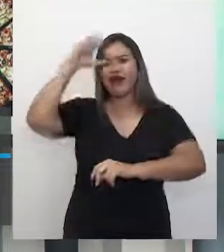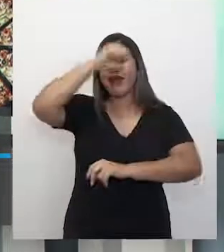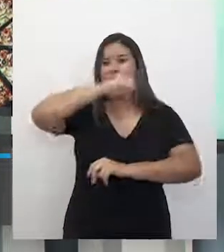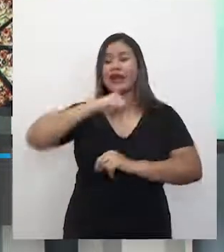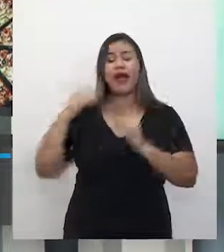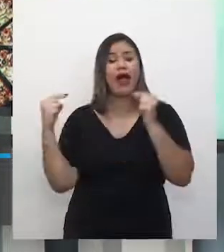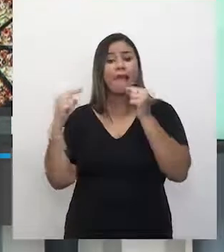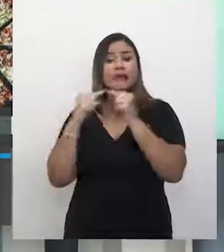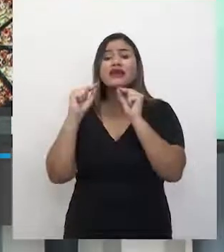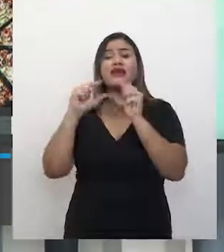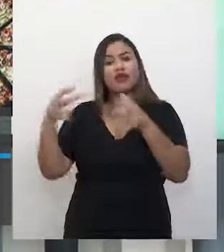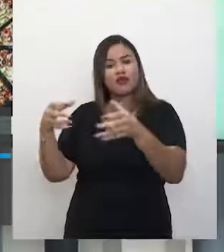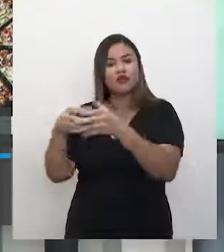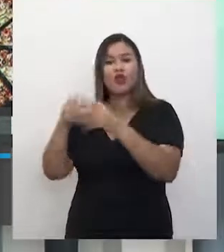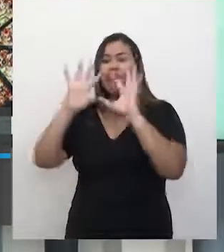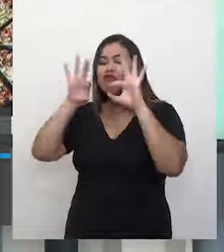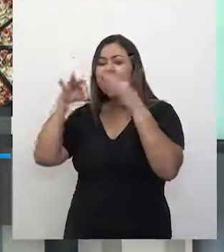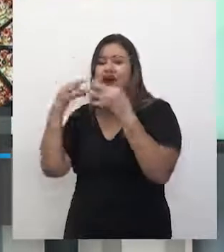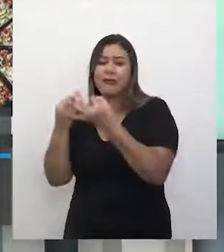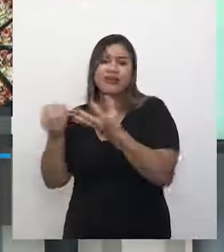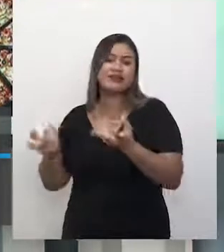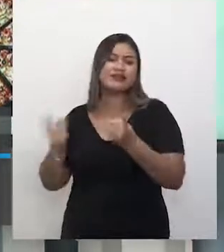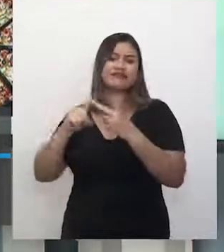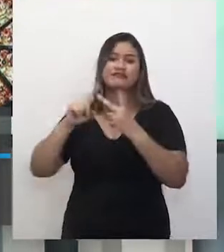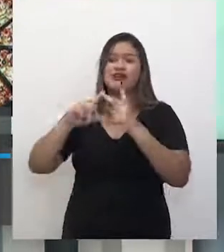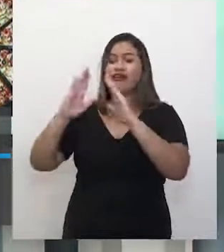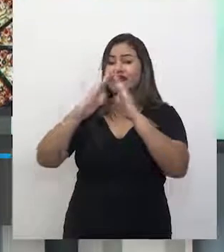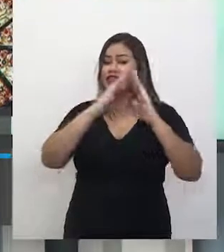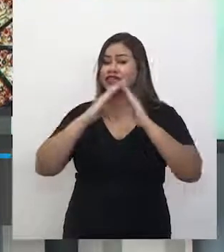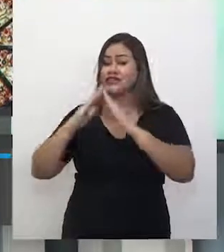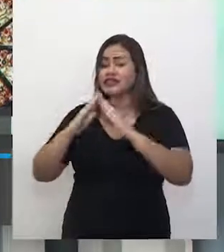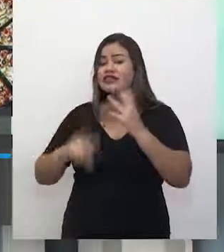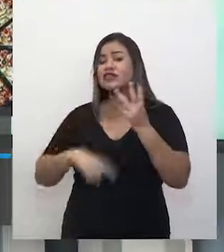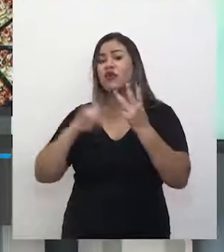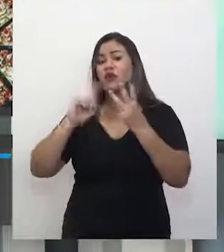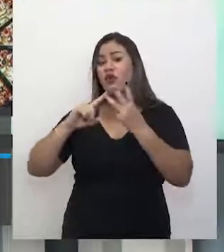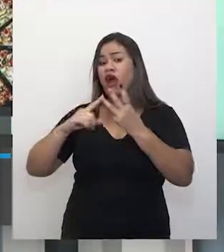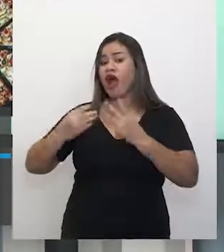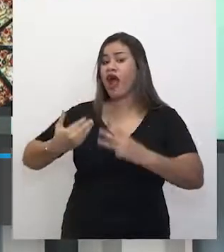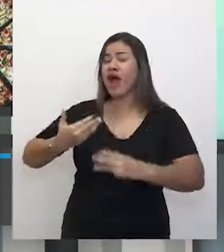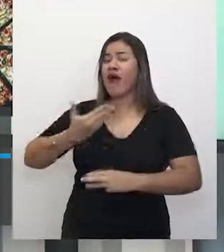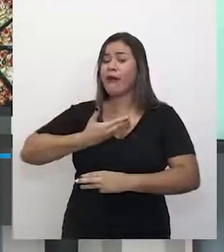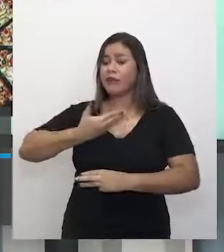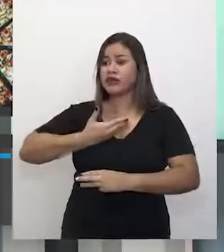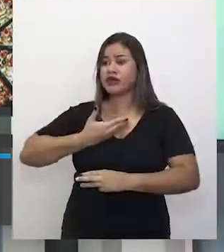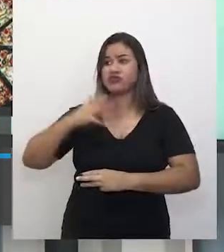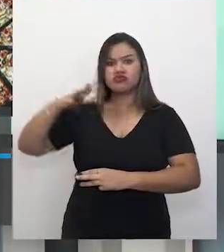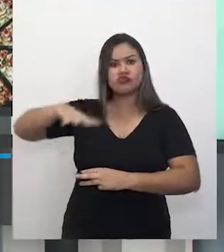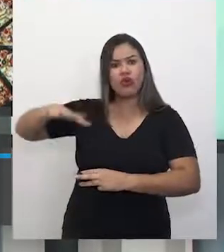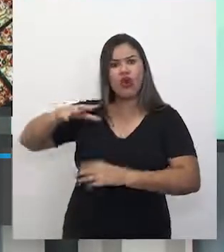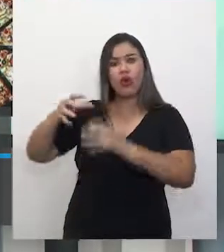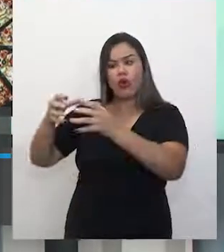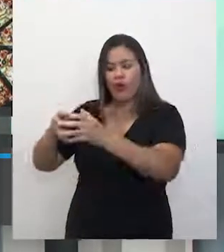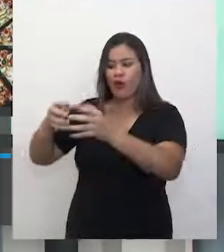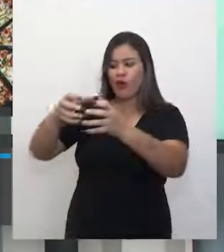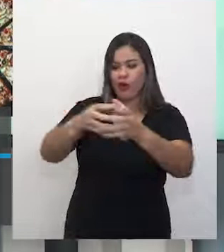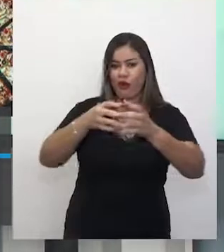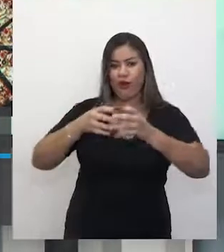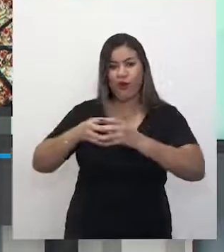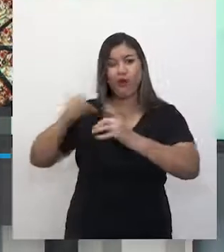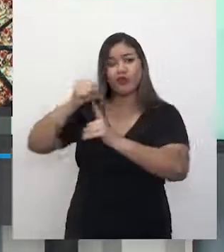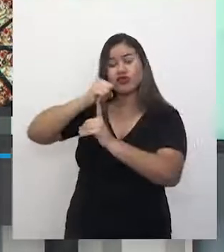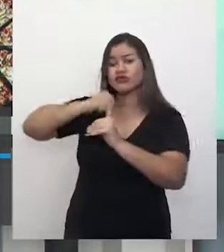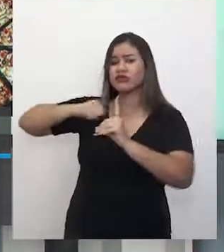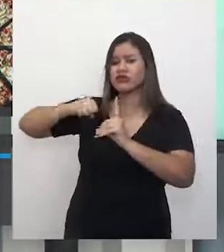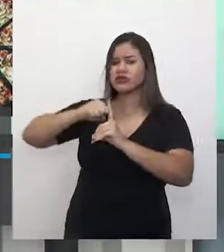a família, os vizinhos, os amigos, são grupos sociais. Mas quais são esses outros grupos sociais